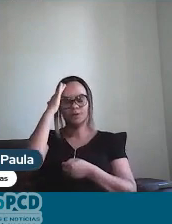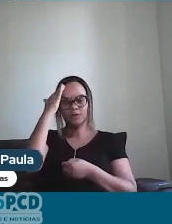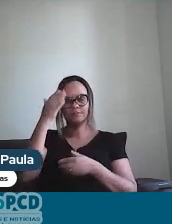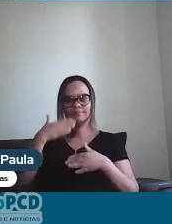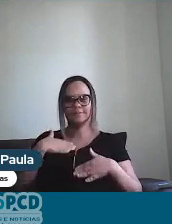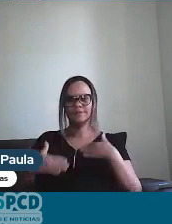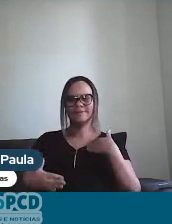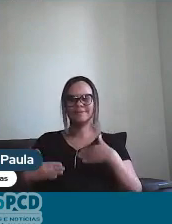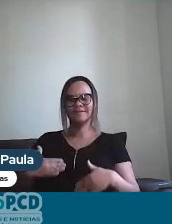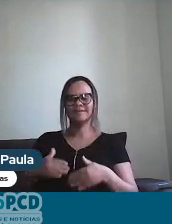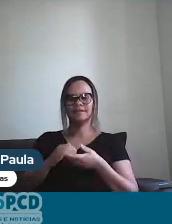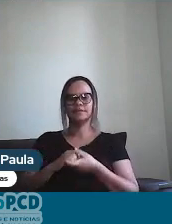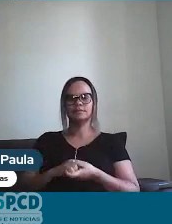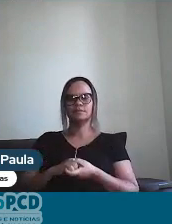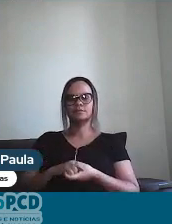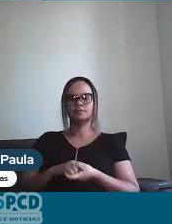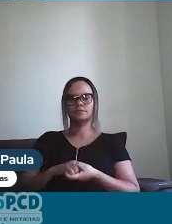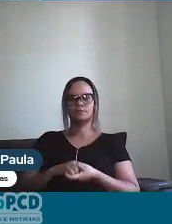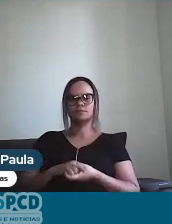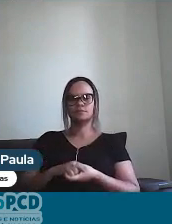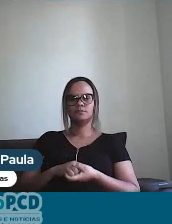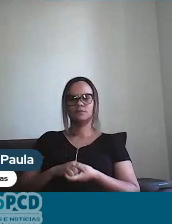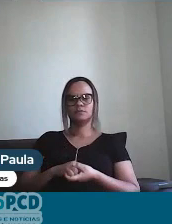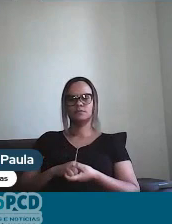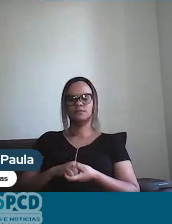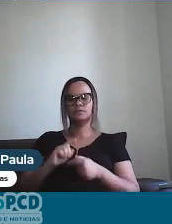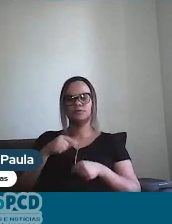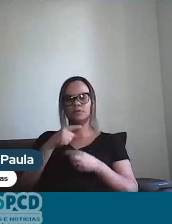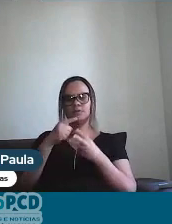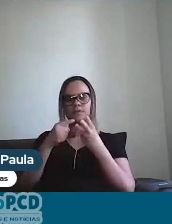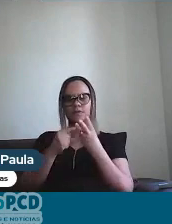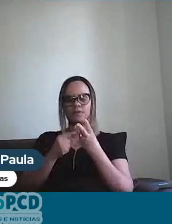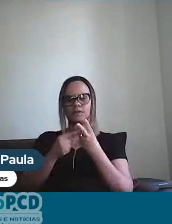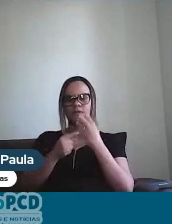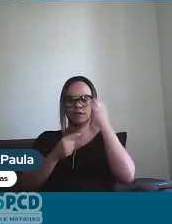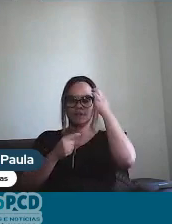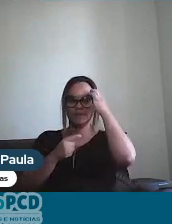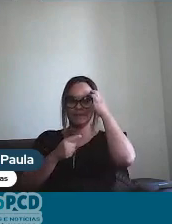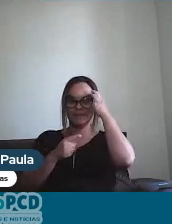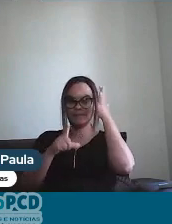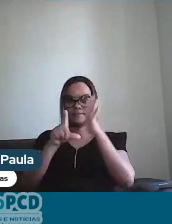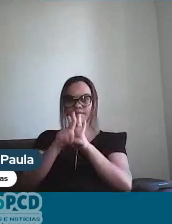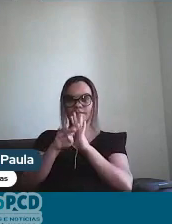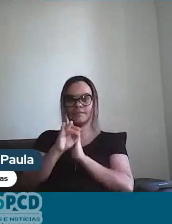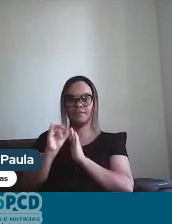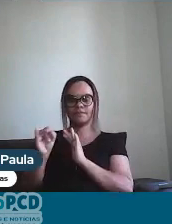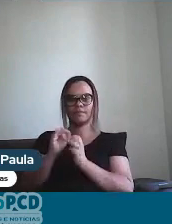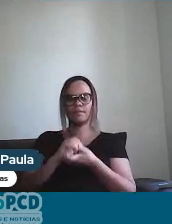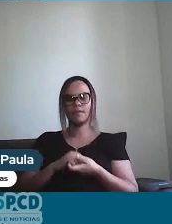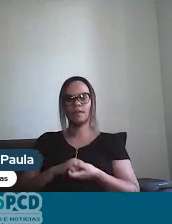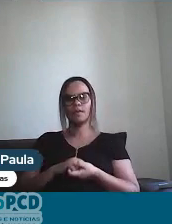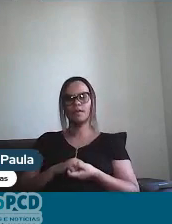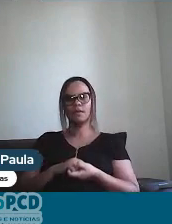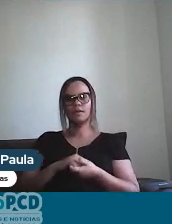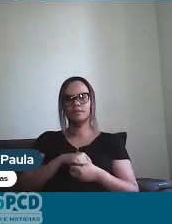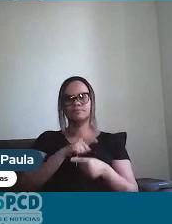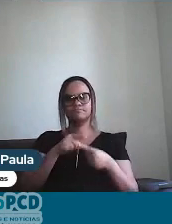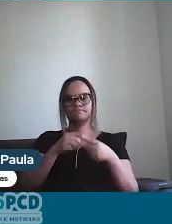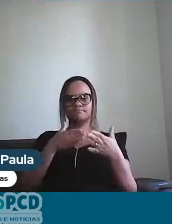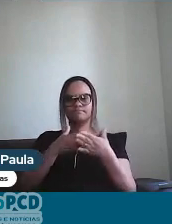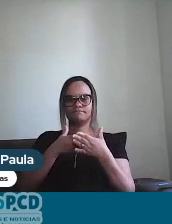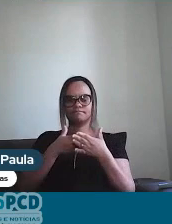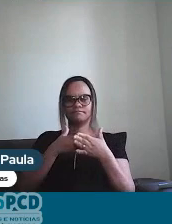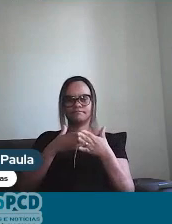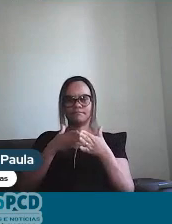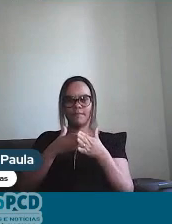nas funções e estrutura do corpo. Mas a gente tem que olhar os outros 3 elementos que a lei brasileira nos exige, né? Que são as barreiras, os